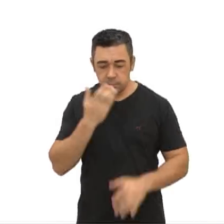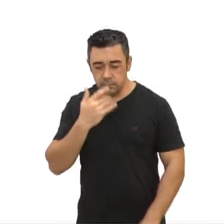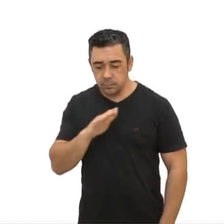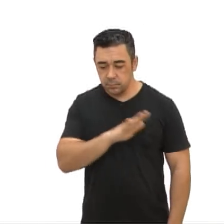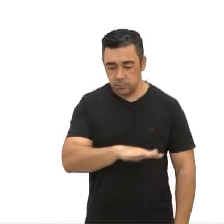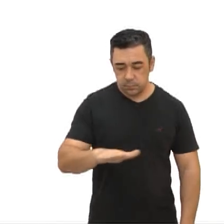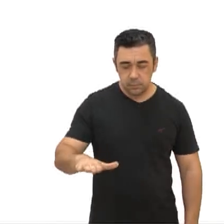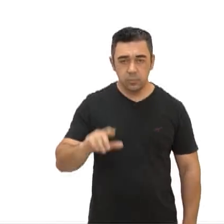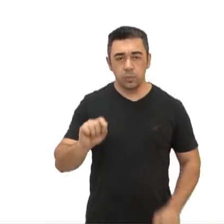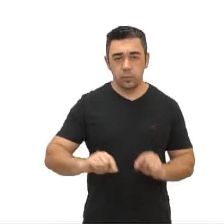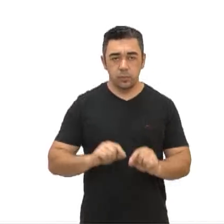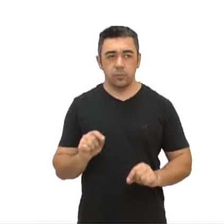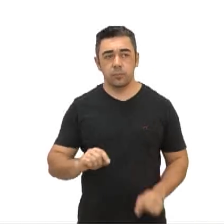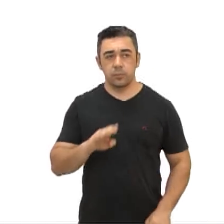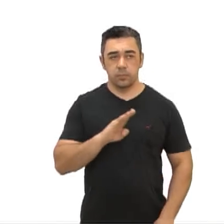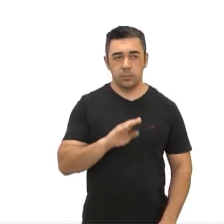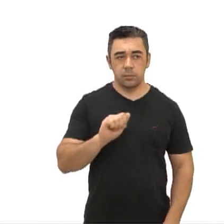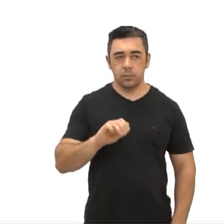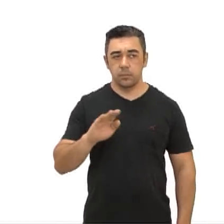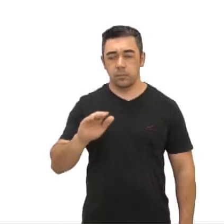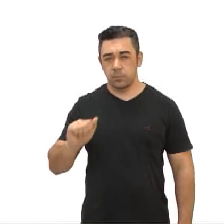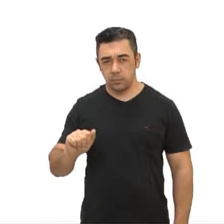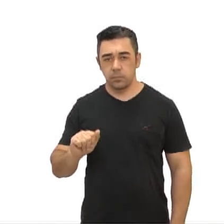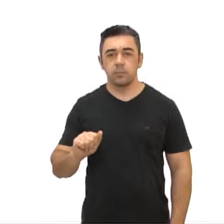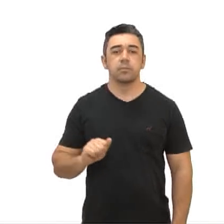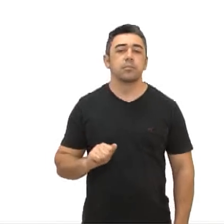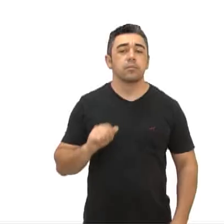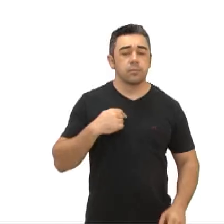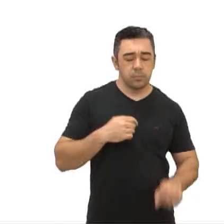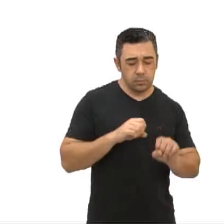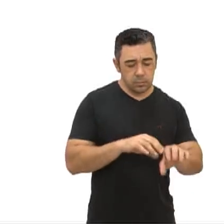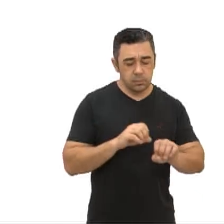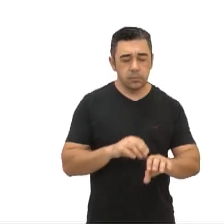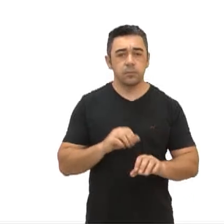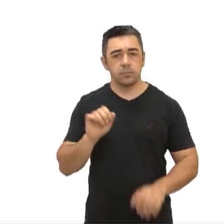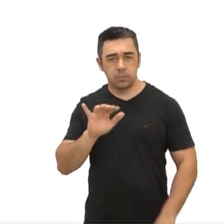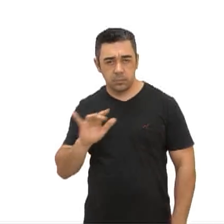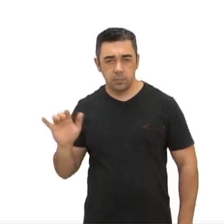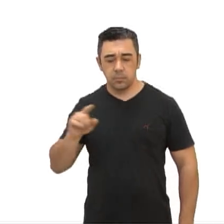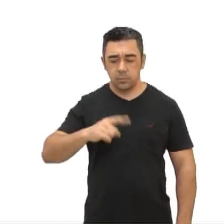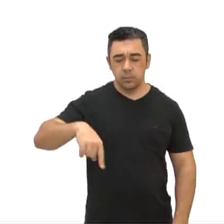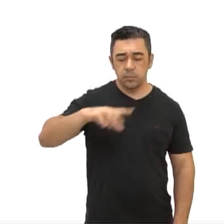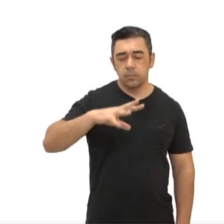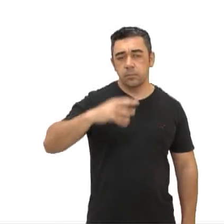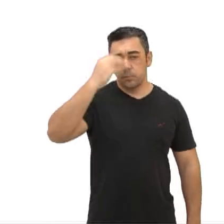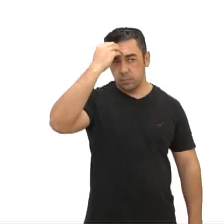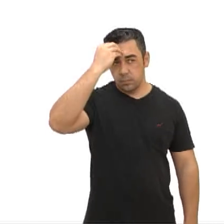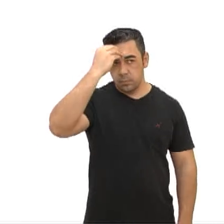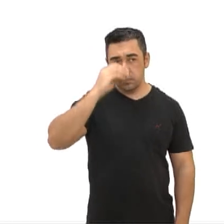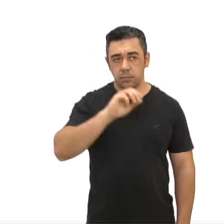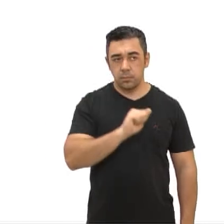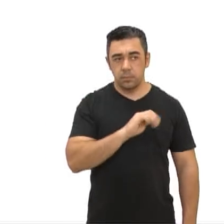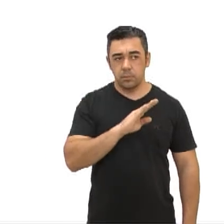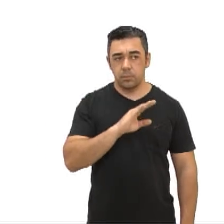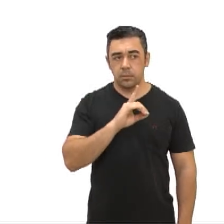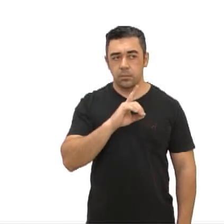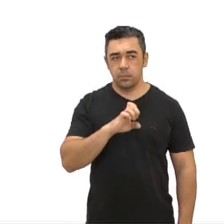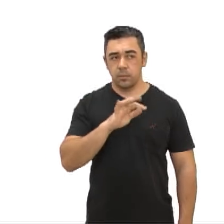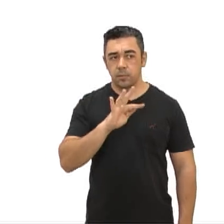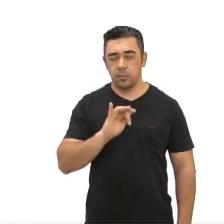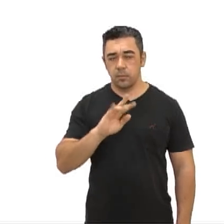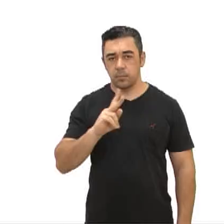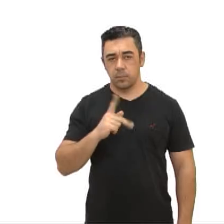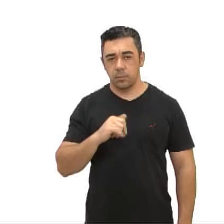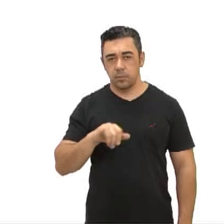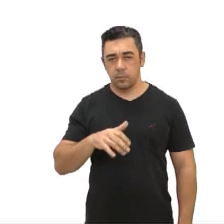O Arievaldo trouxe no desenho dele. Tá bom? Então, vamos ler